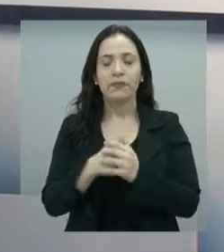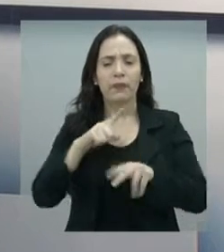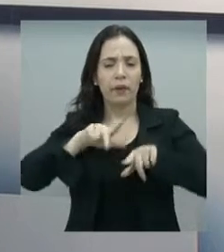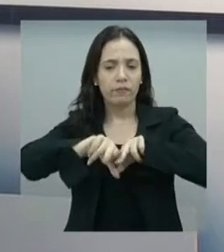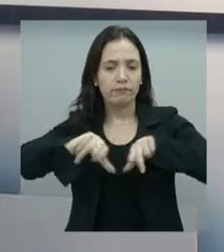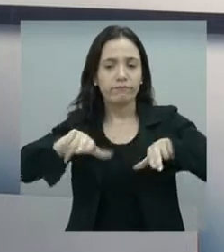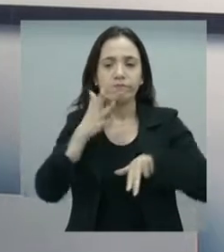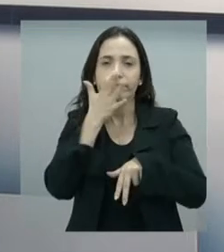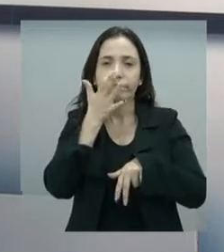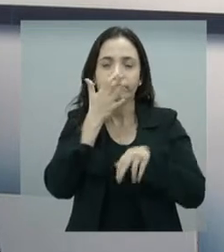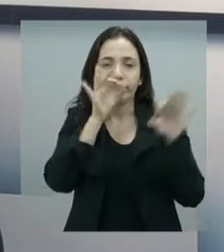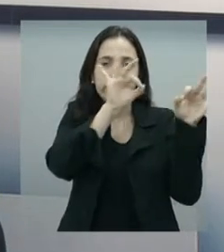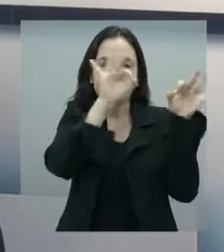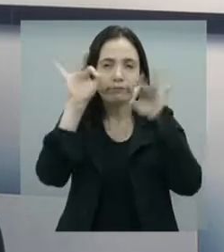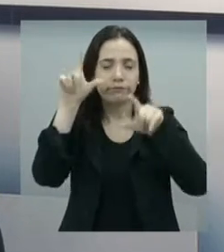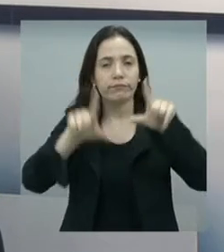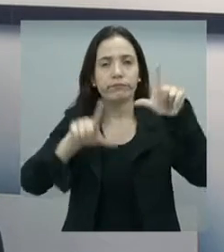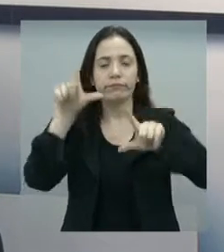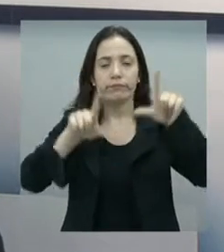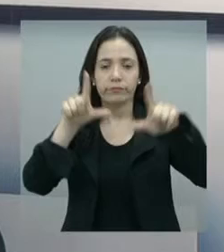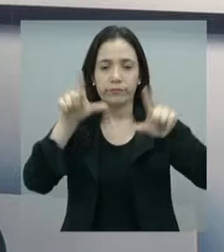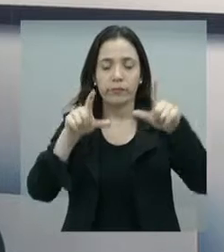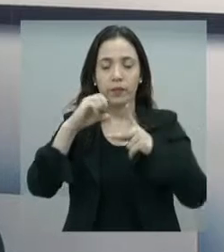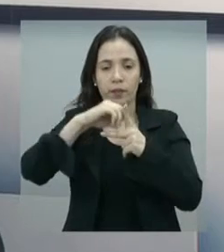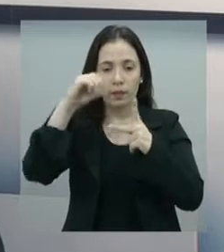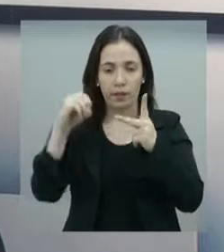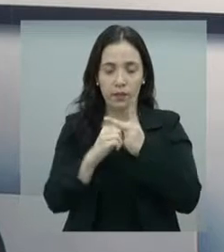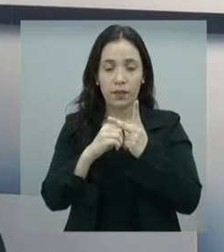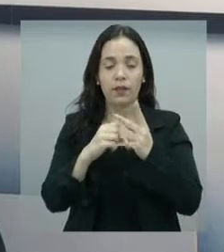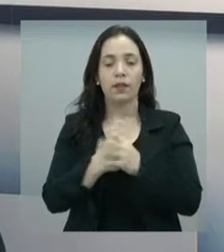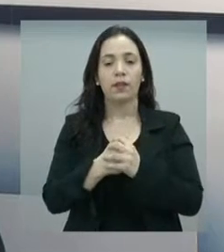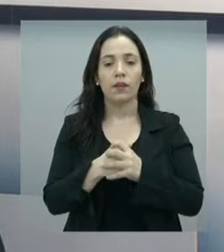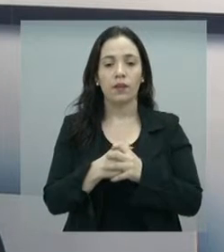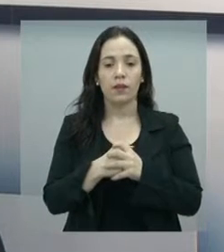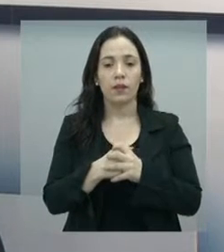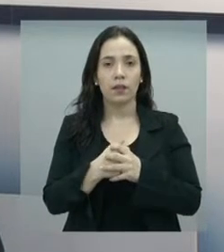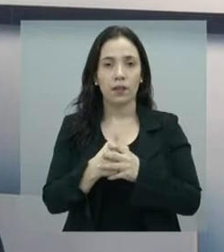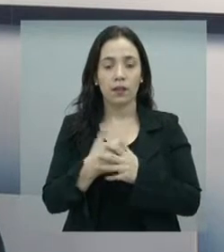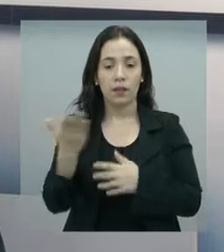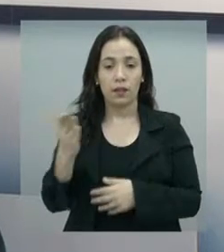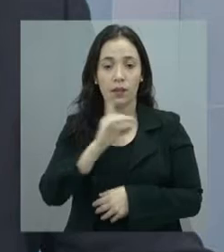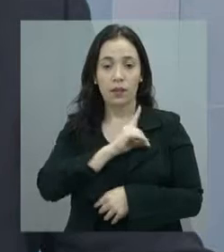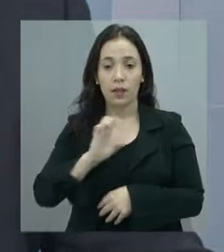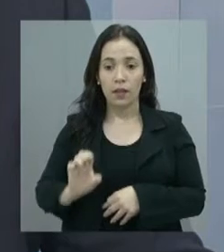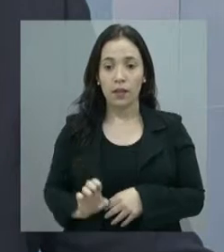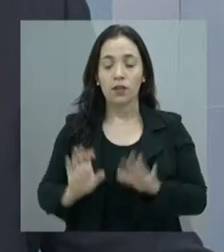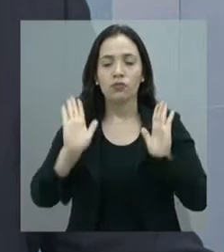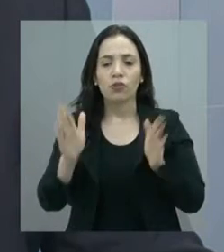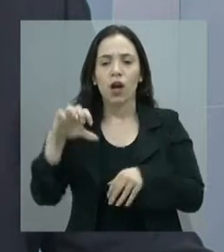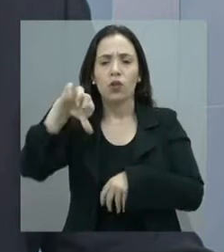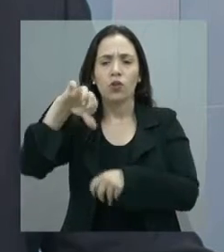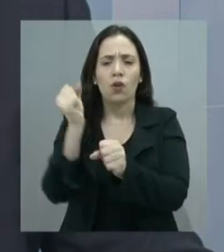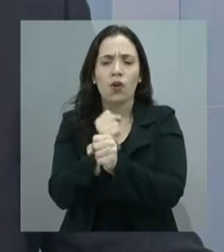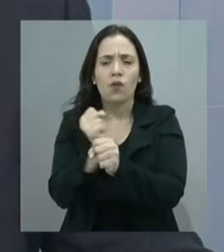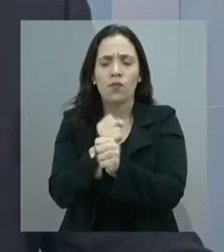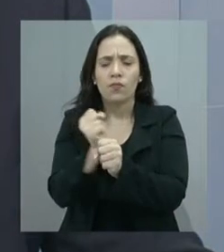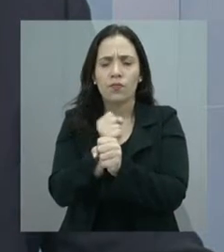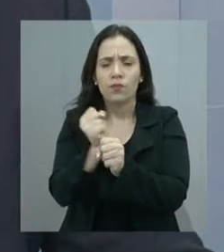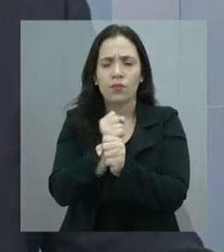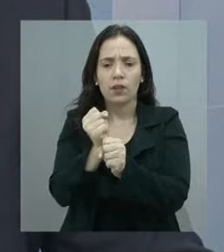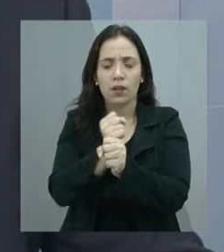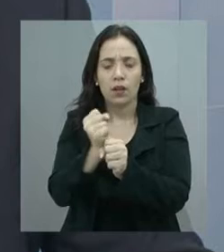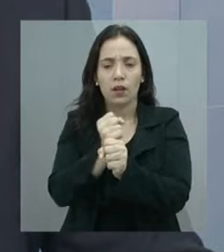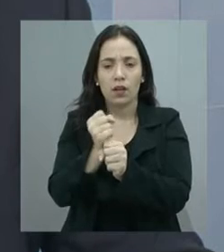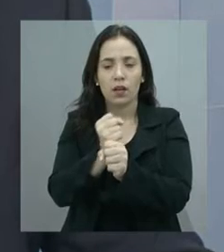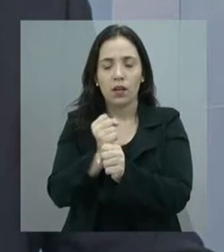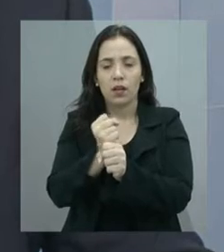opções que você tem, canal aberto, fechado, para assistir o programa Pela Ordem. O deputado Carlos Felipe já está no ar há 9 anos, nós estamos entrando